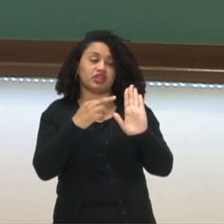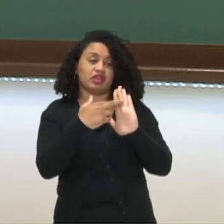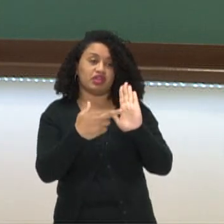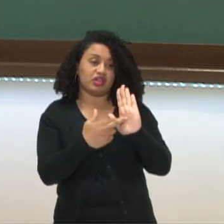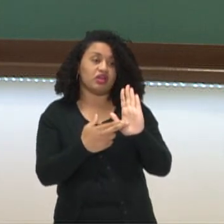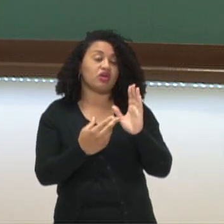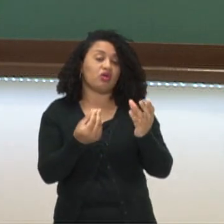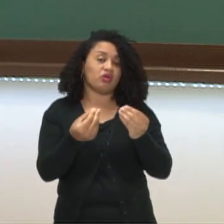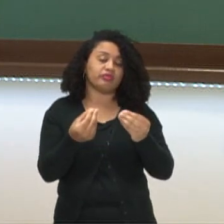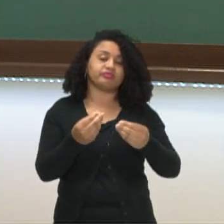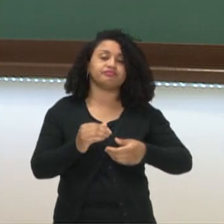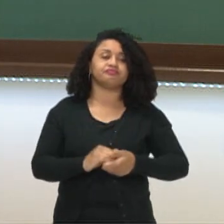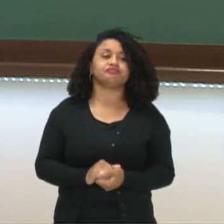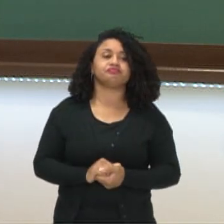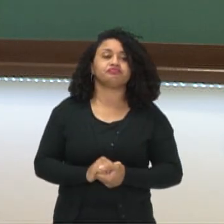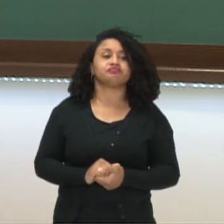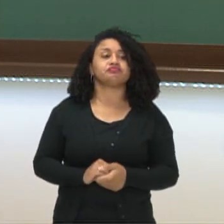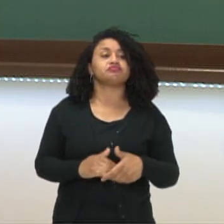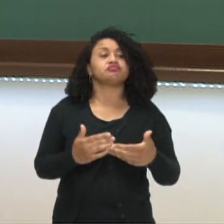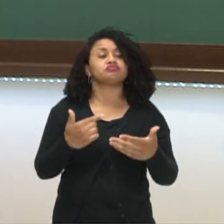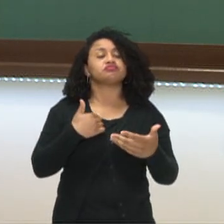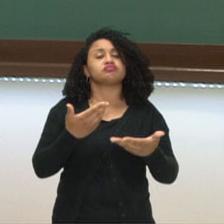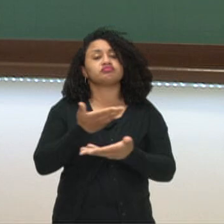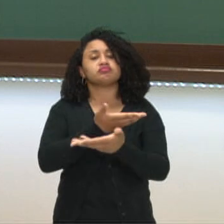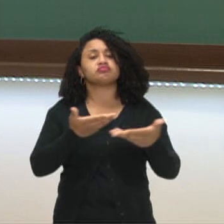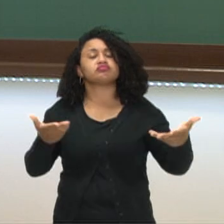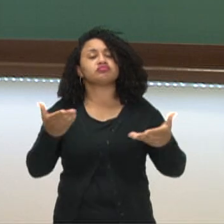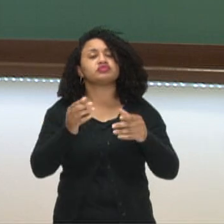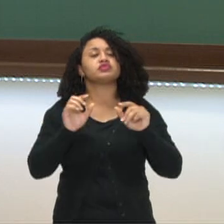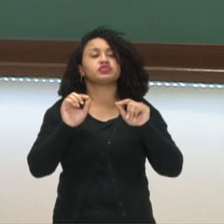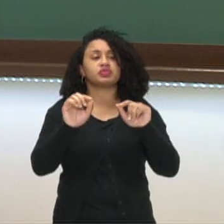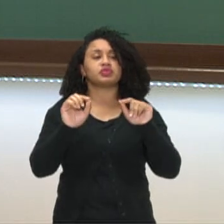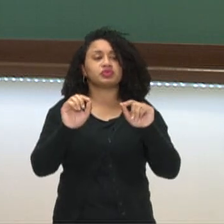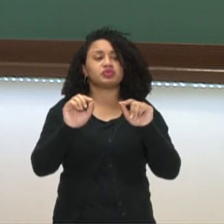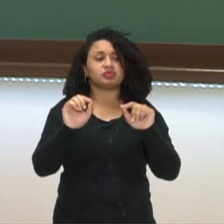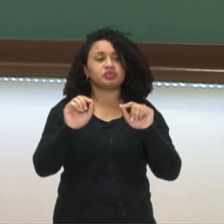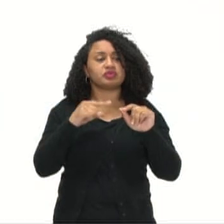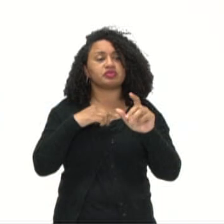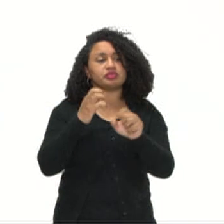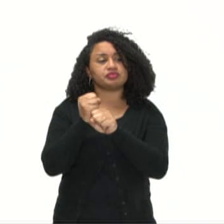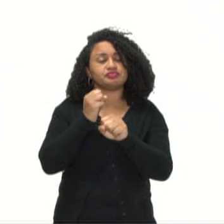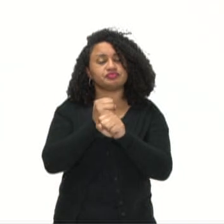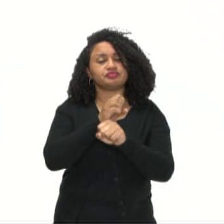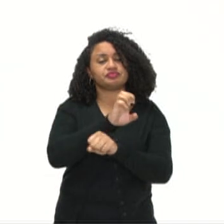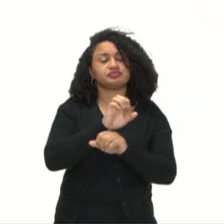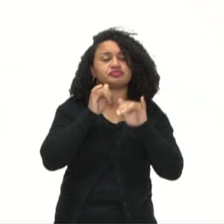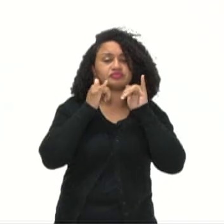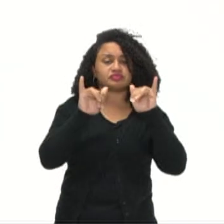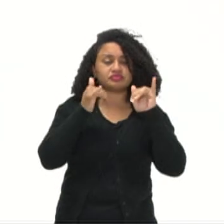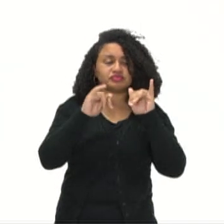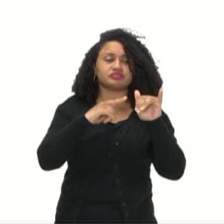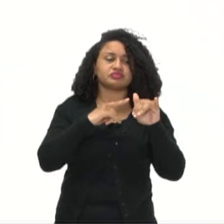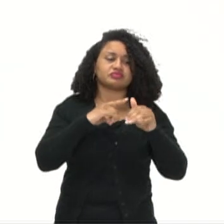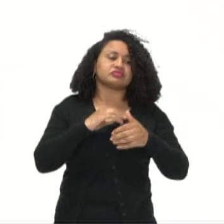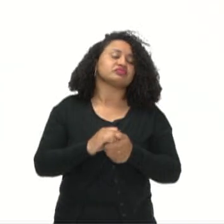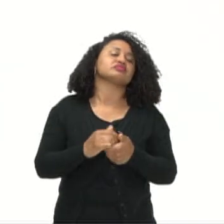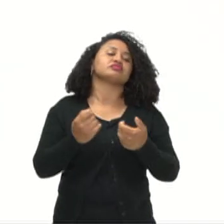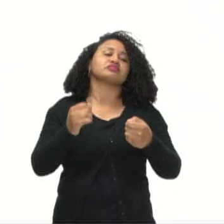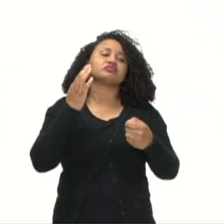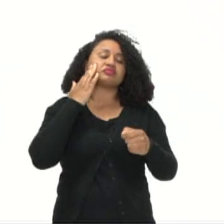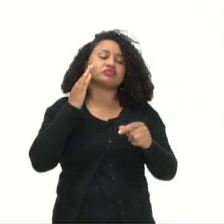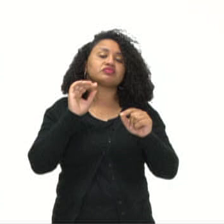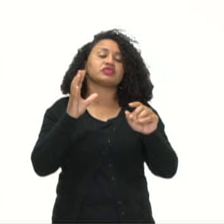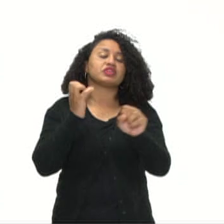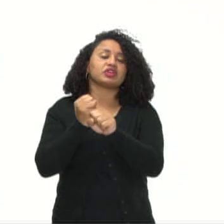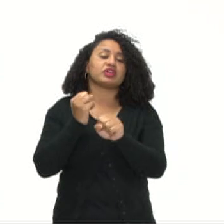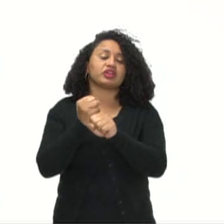de Kirchhoff? E vamos associar, né, com o cálculo da energia do capacitor. Então você tem que saber calcular